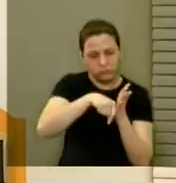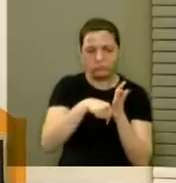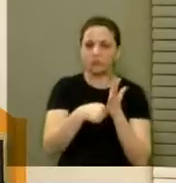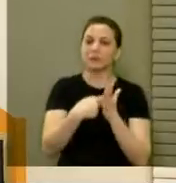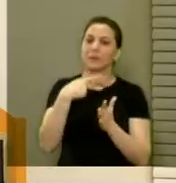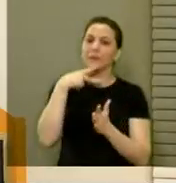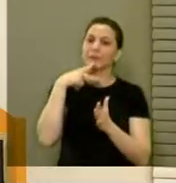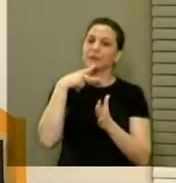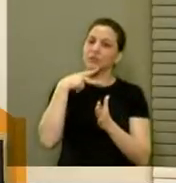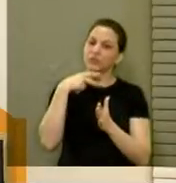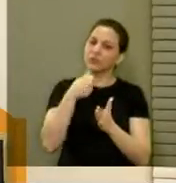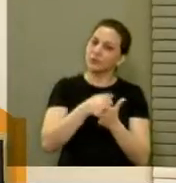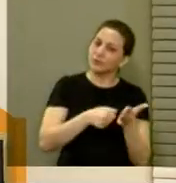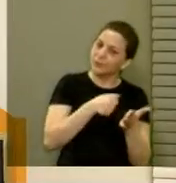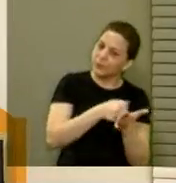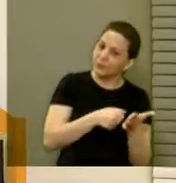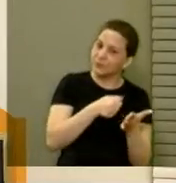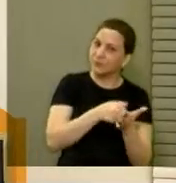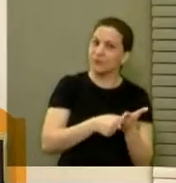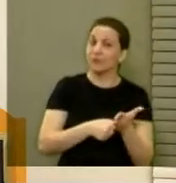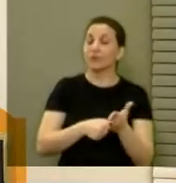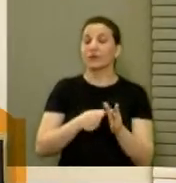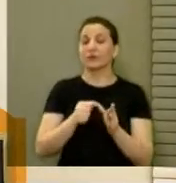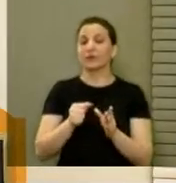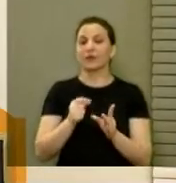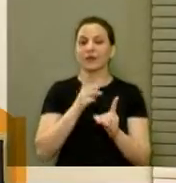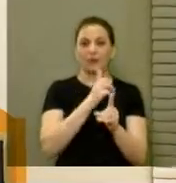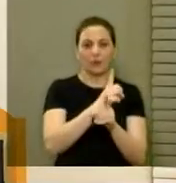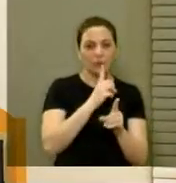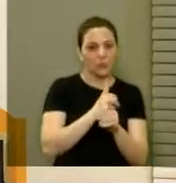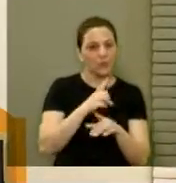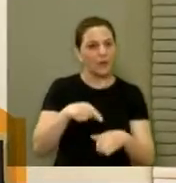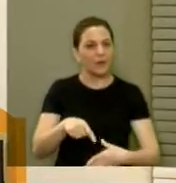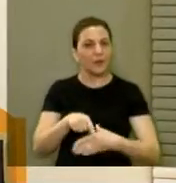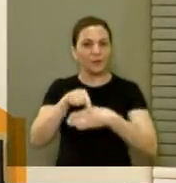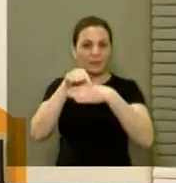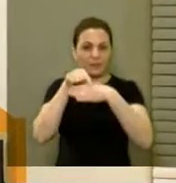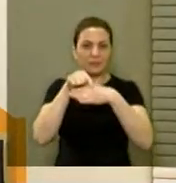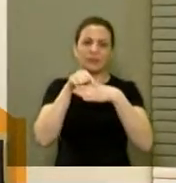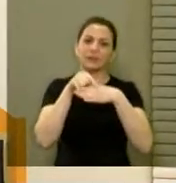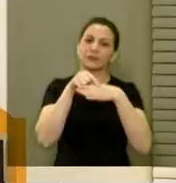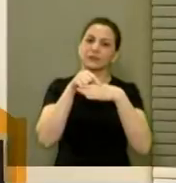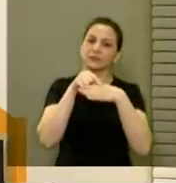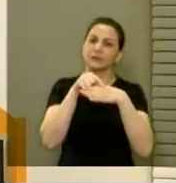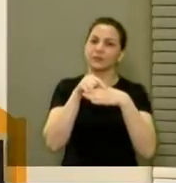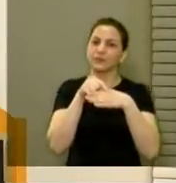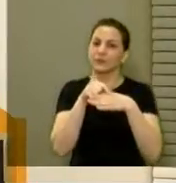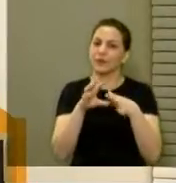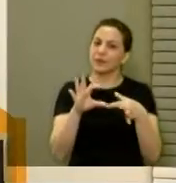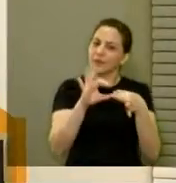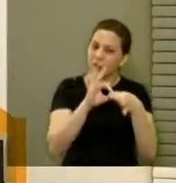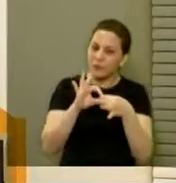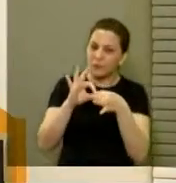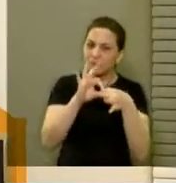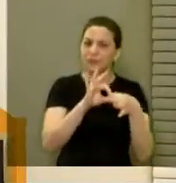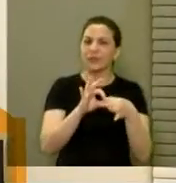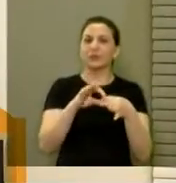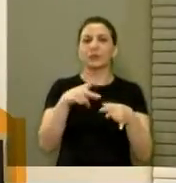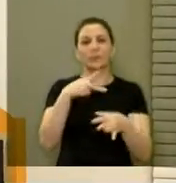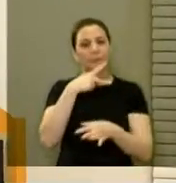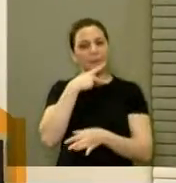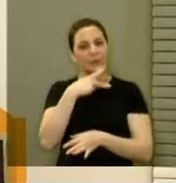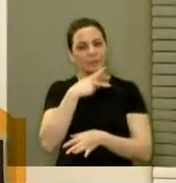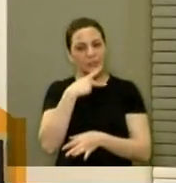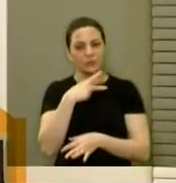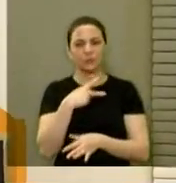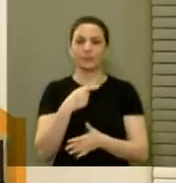engajado na em busca de lideranças né pra que possam filiar-se a partidos políticos